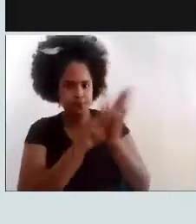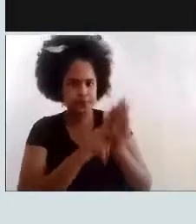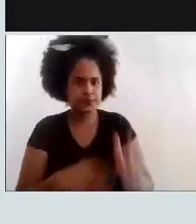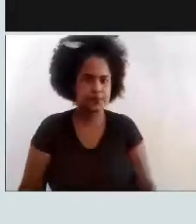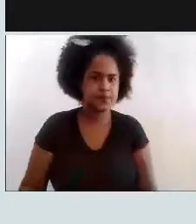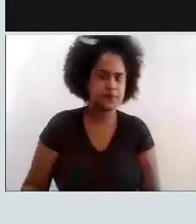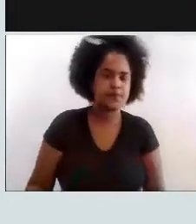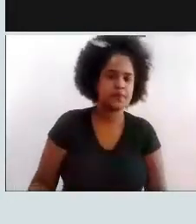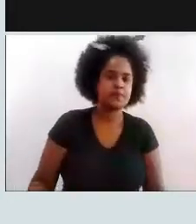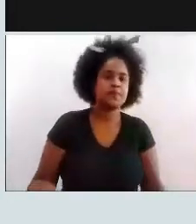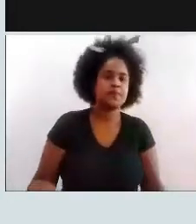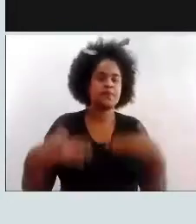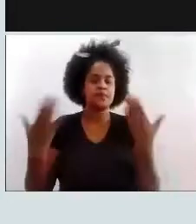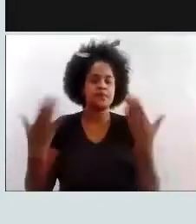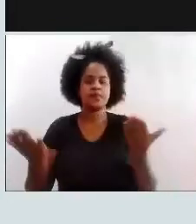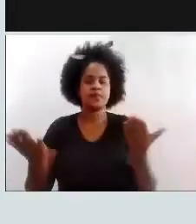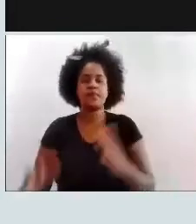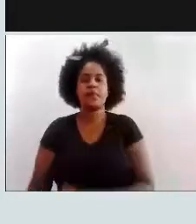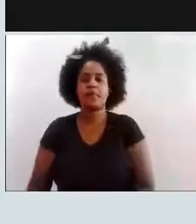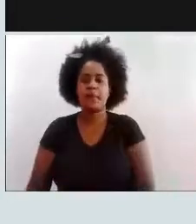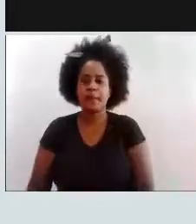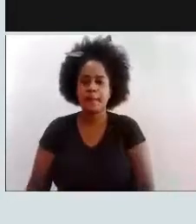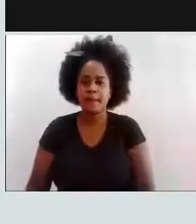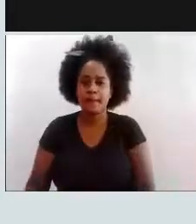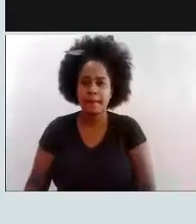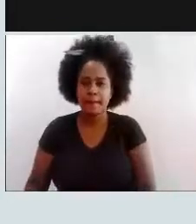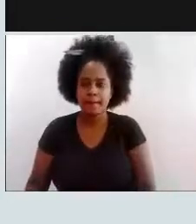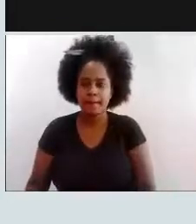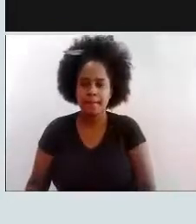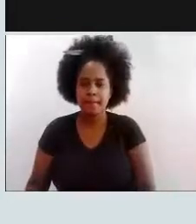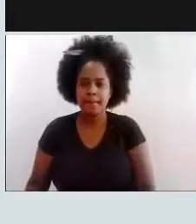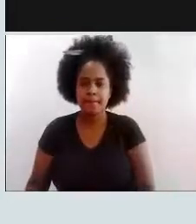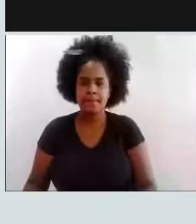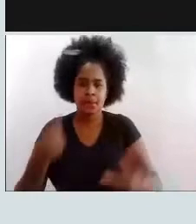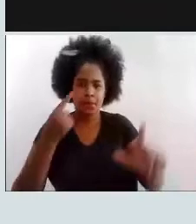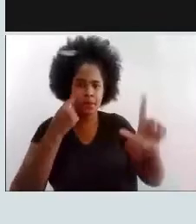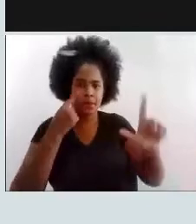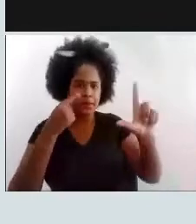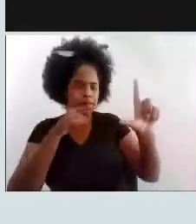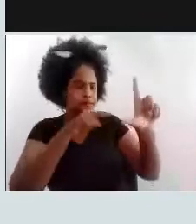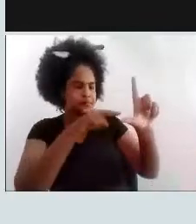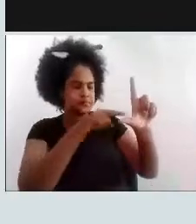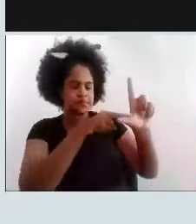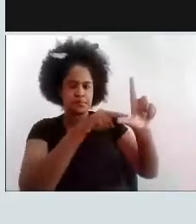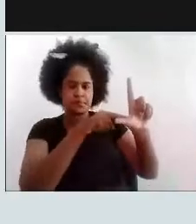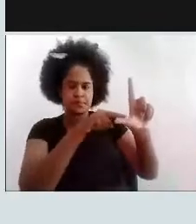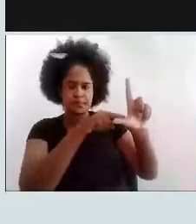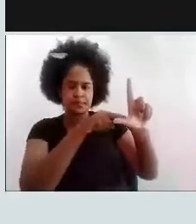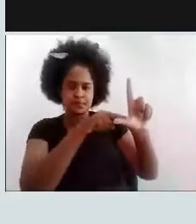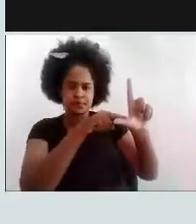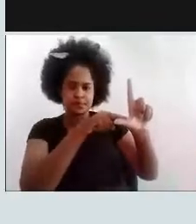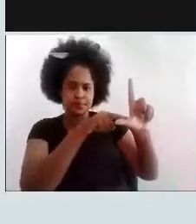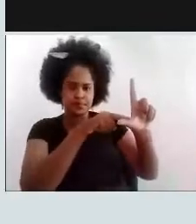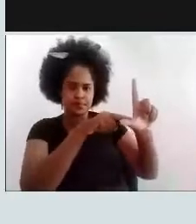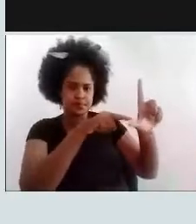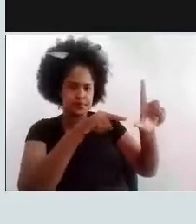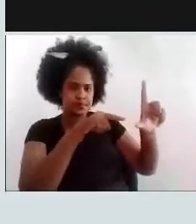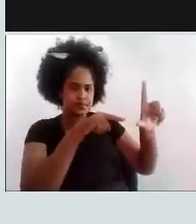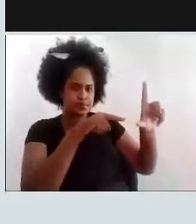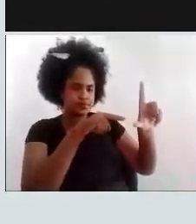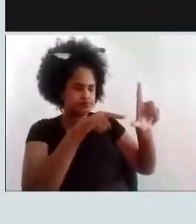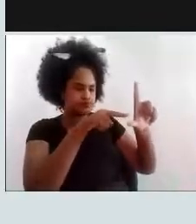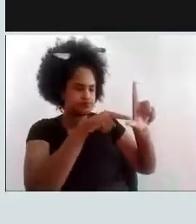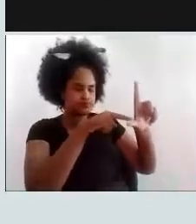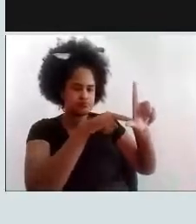nisso, ou seja, esse pontinho que ele está contido, que ele